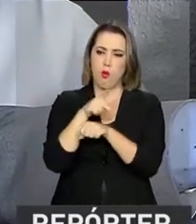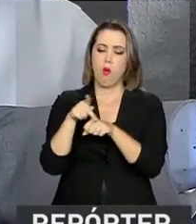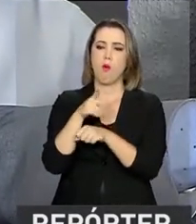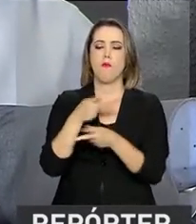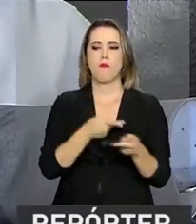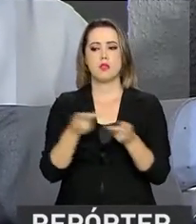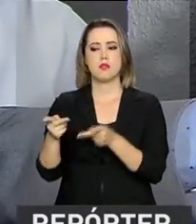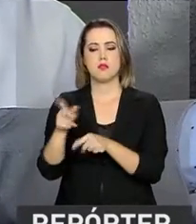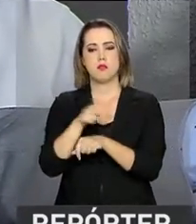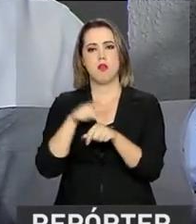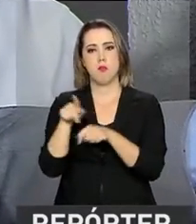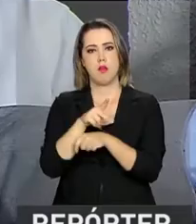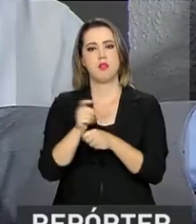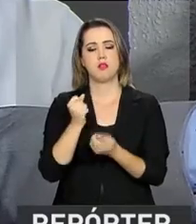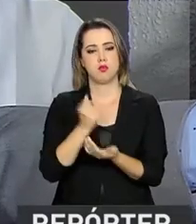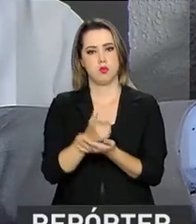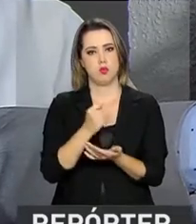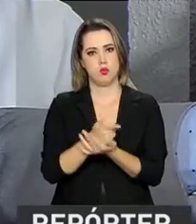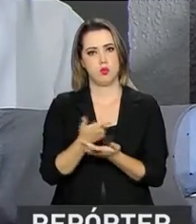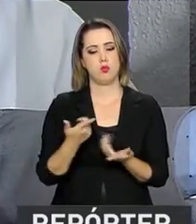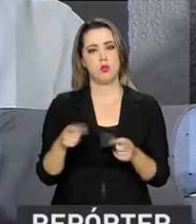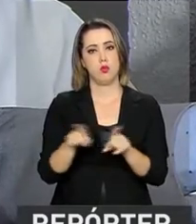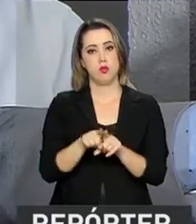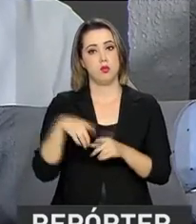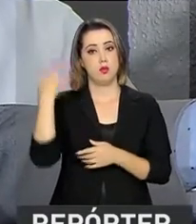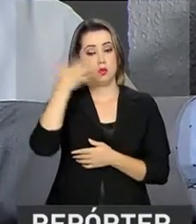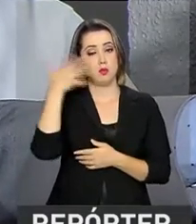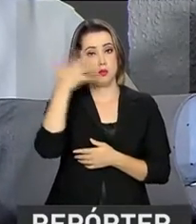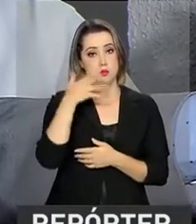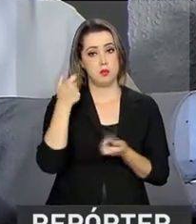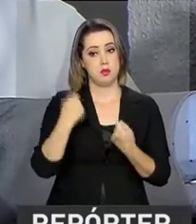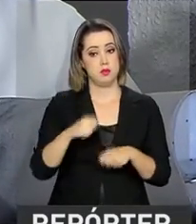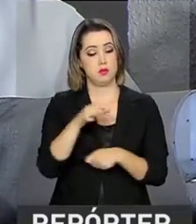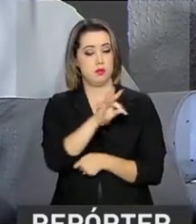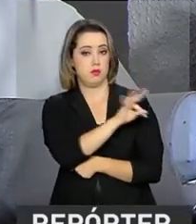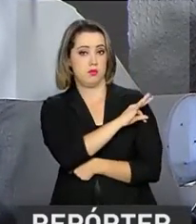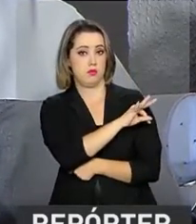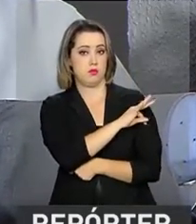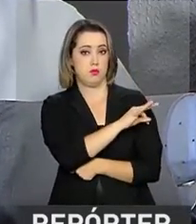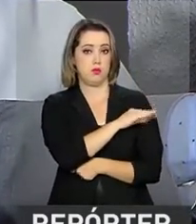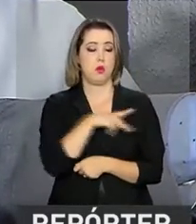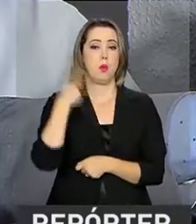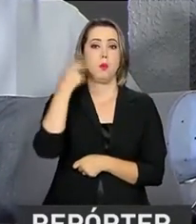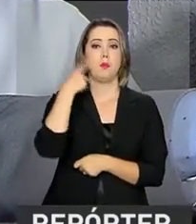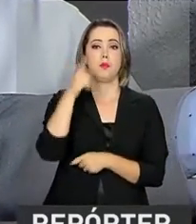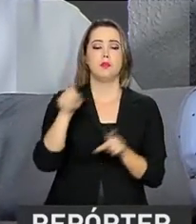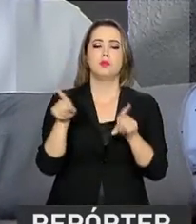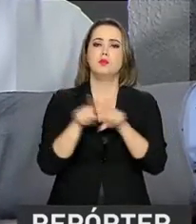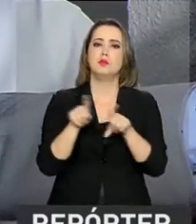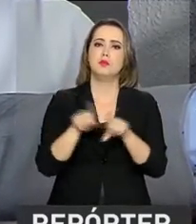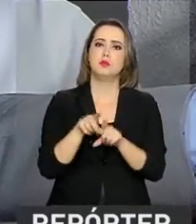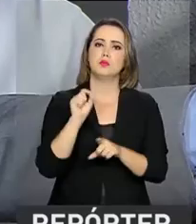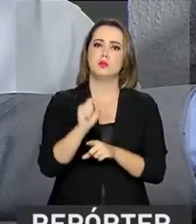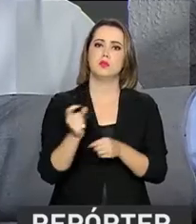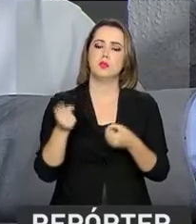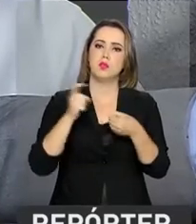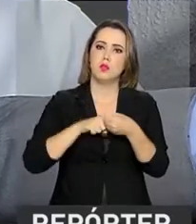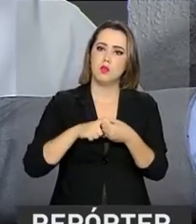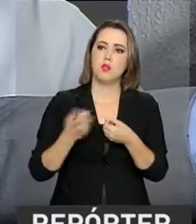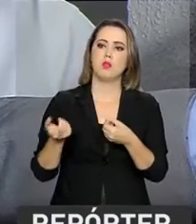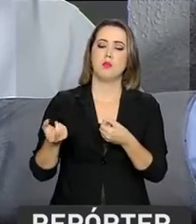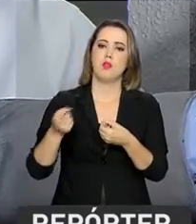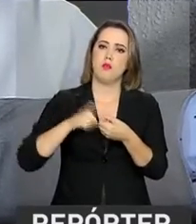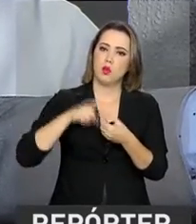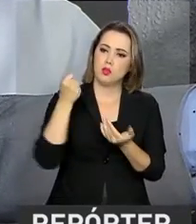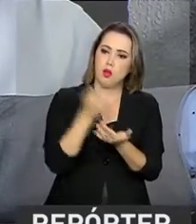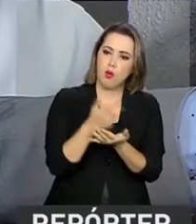mais e maiores consumidores e dar as explicações técnicas explicações políticas e também a retalho tentar reatar